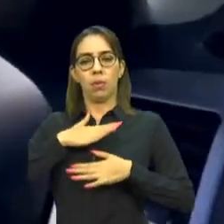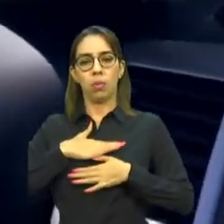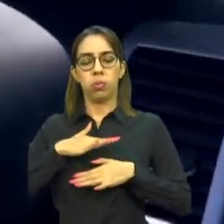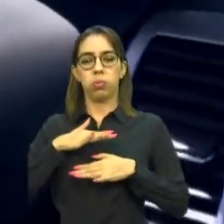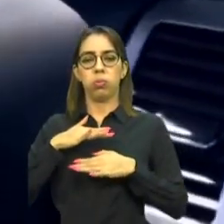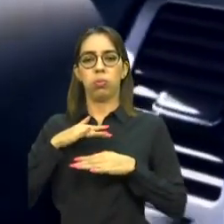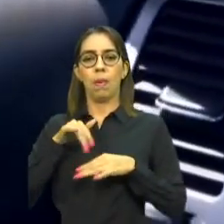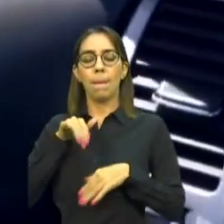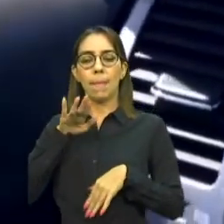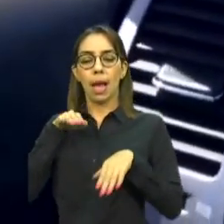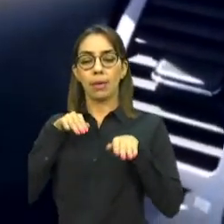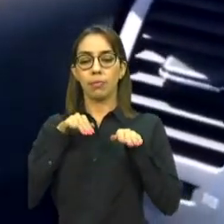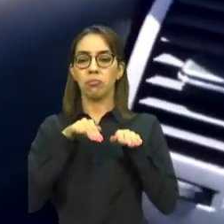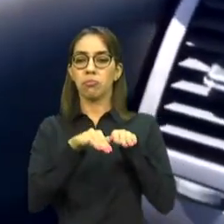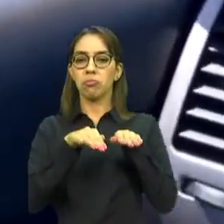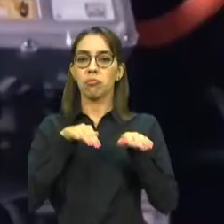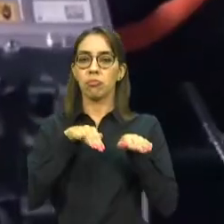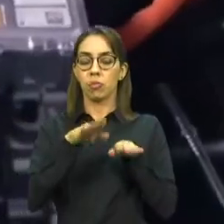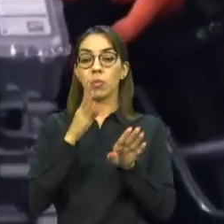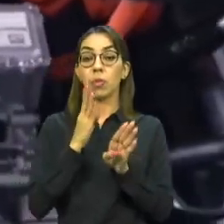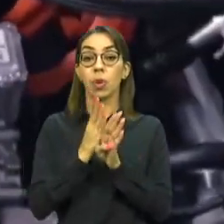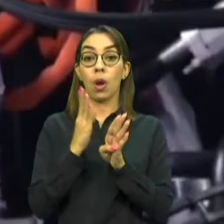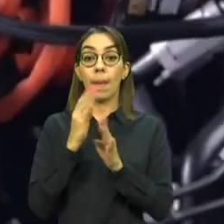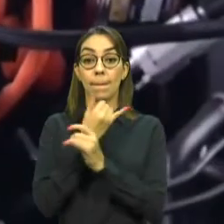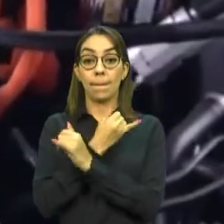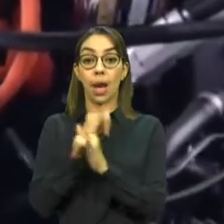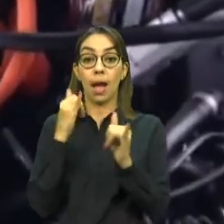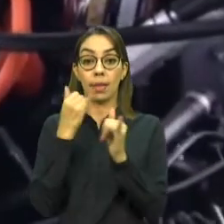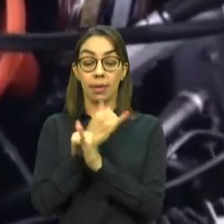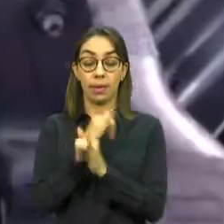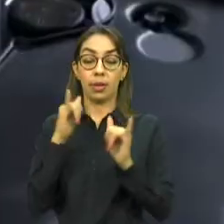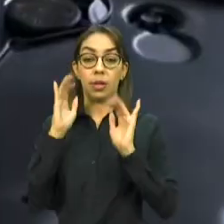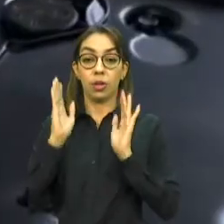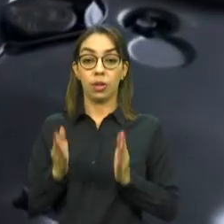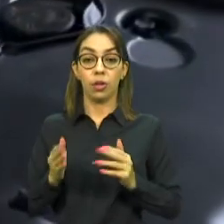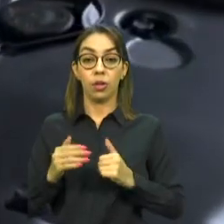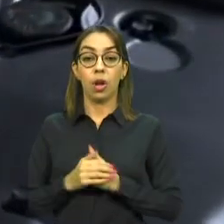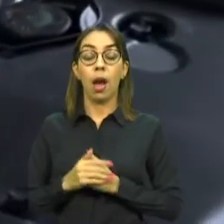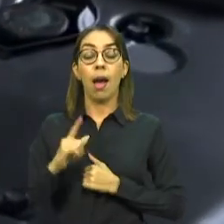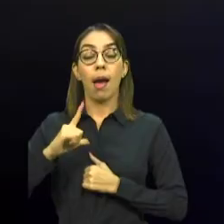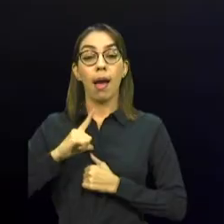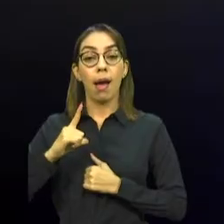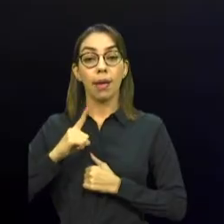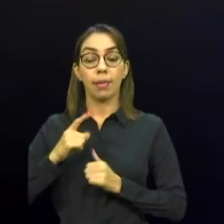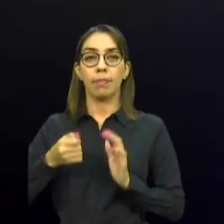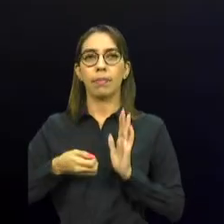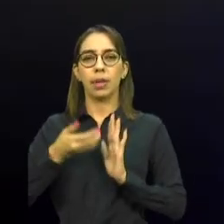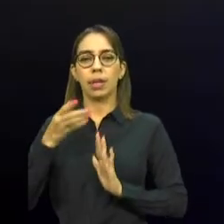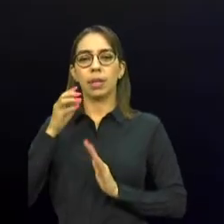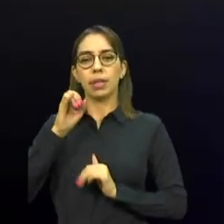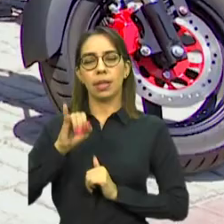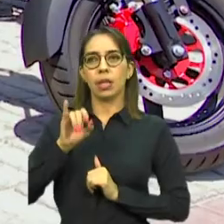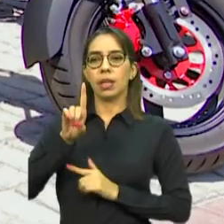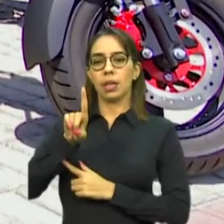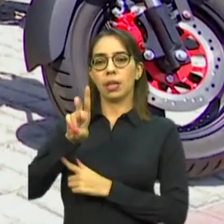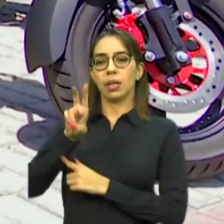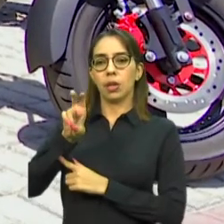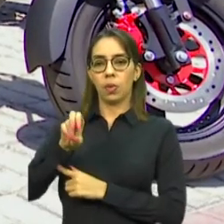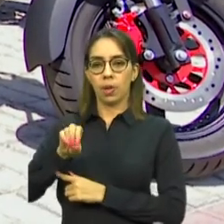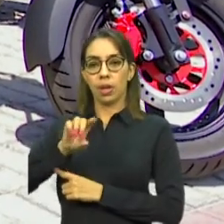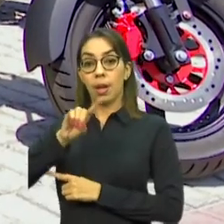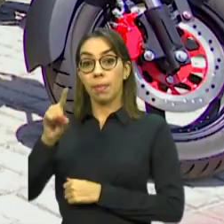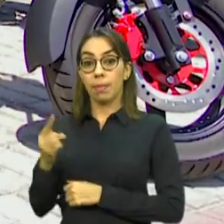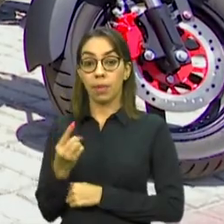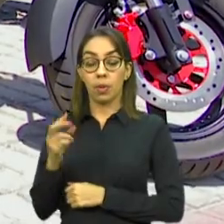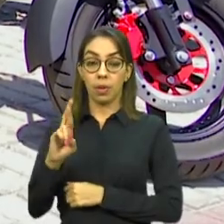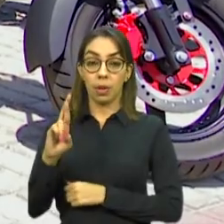carros circulam movidos a bateria. Enquanto um carro elétrico não sai por menos de R$150 mil, as motos